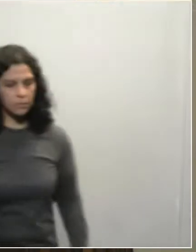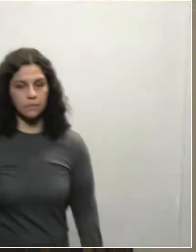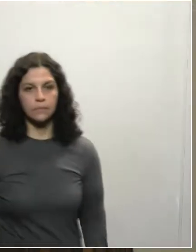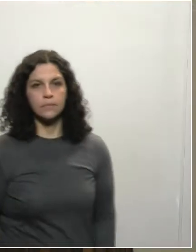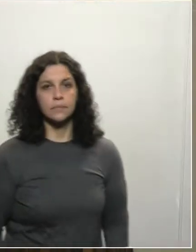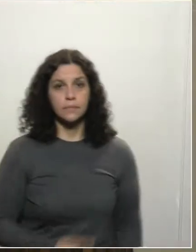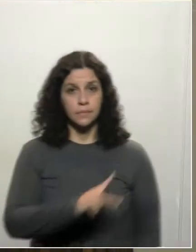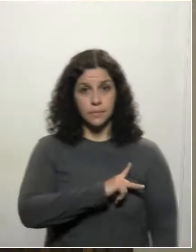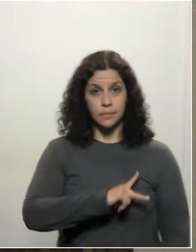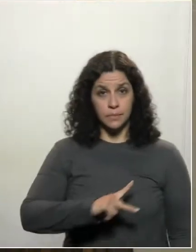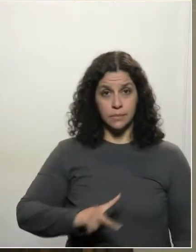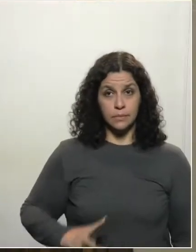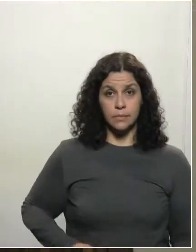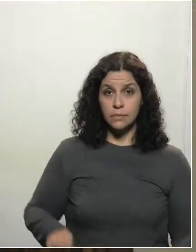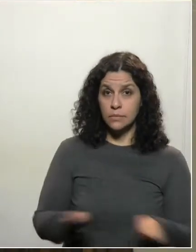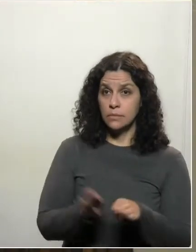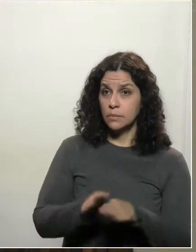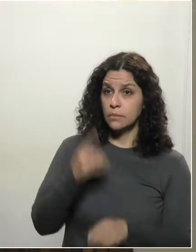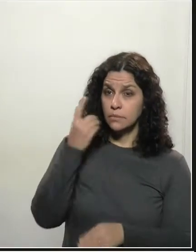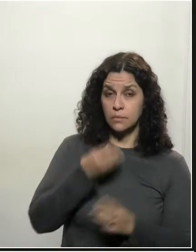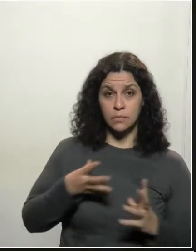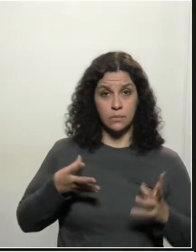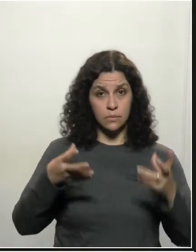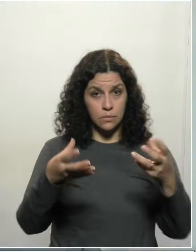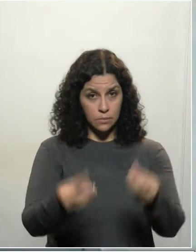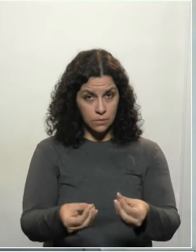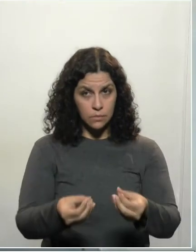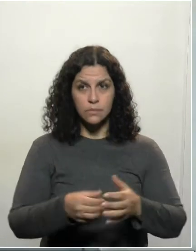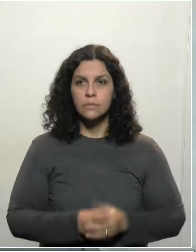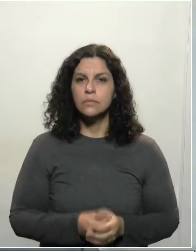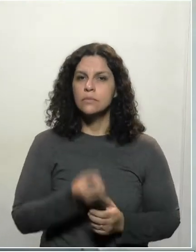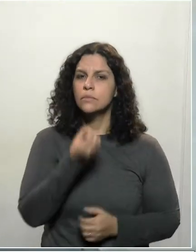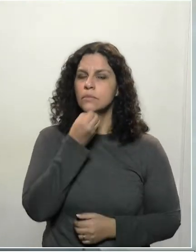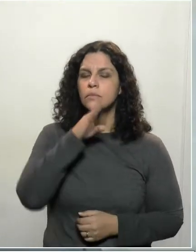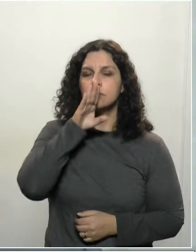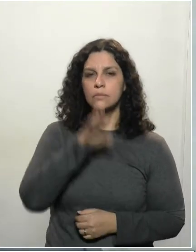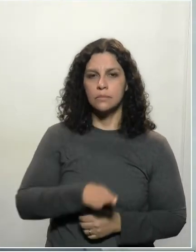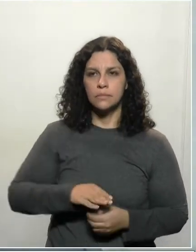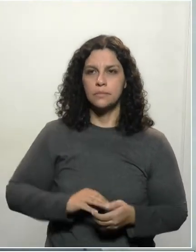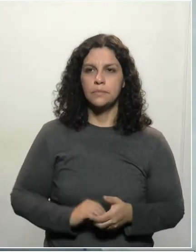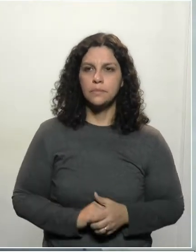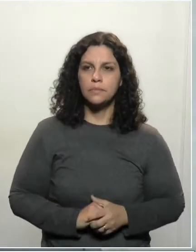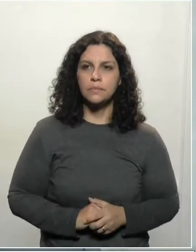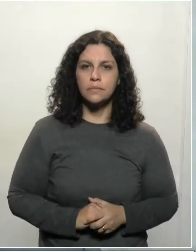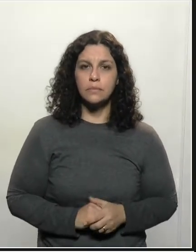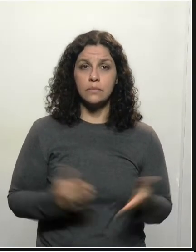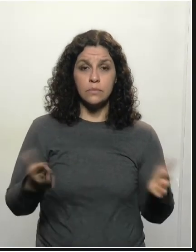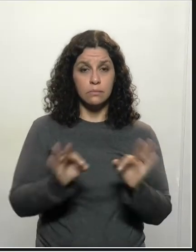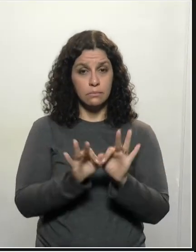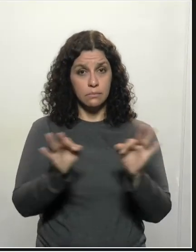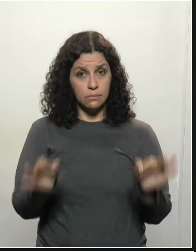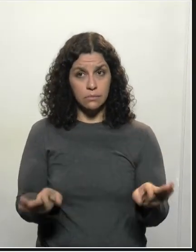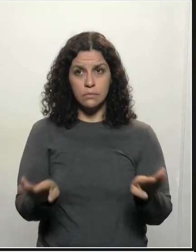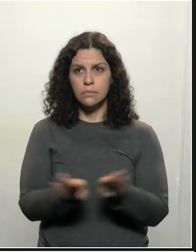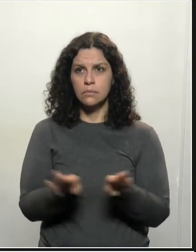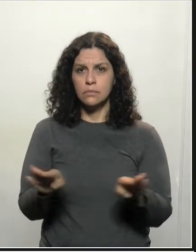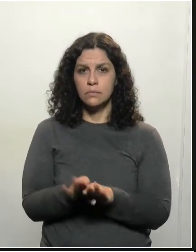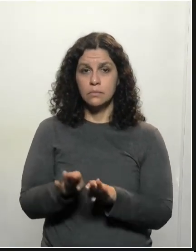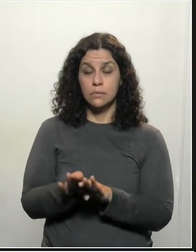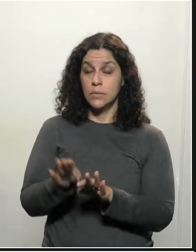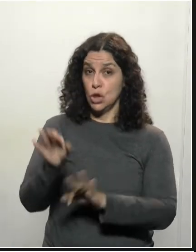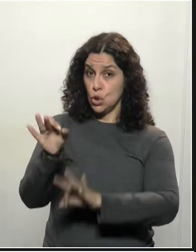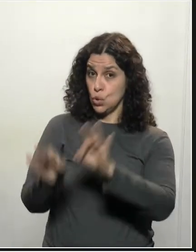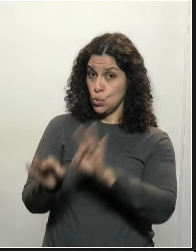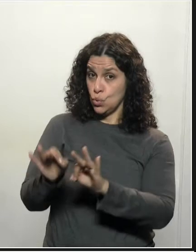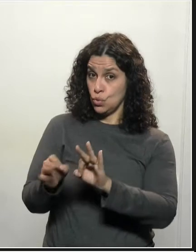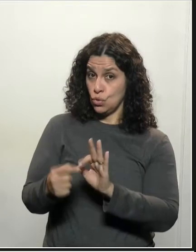Senhor presidente, senhoras deputadas, senhores deputados, boa tarde. Com muita humildade e com senso de justiça, venho